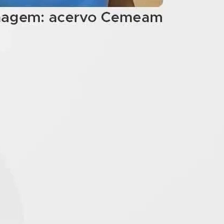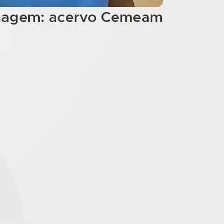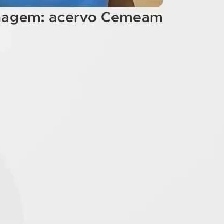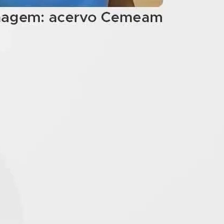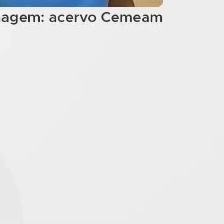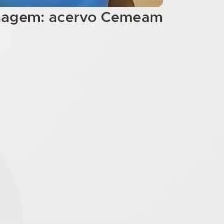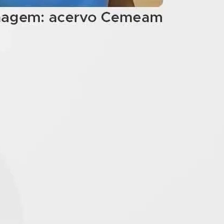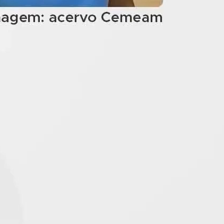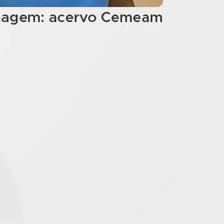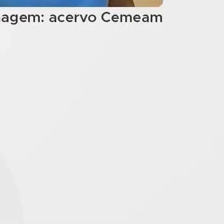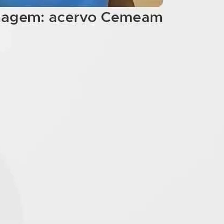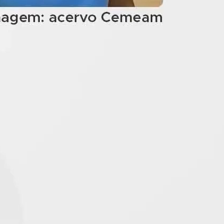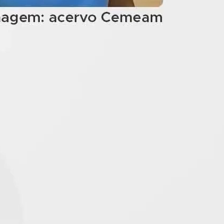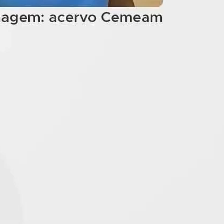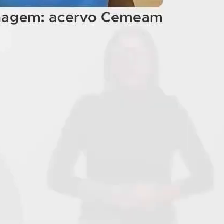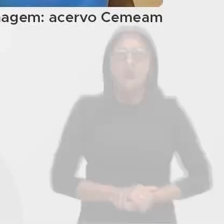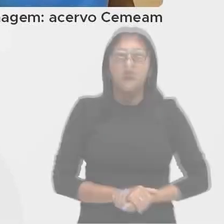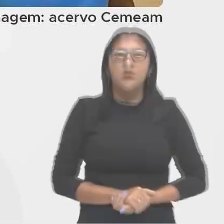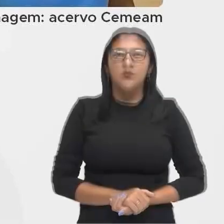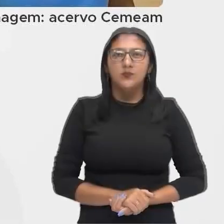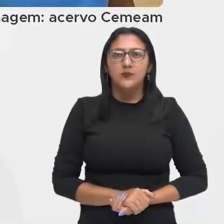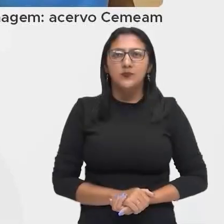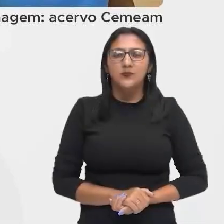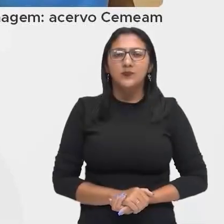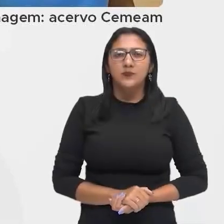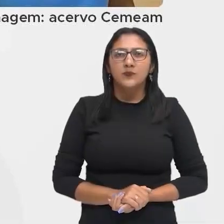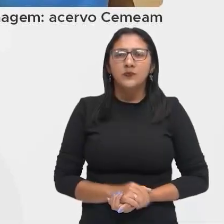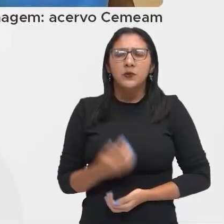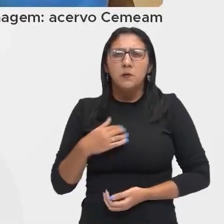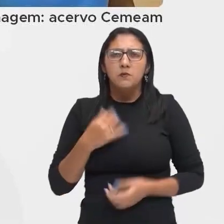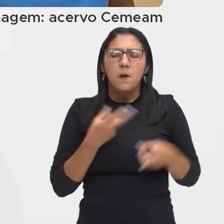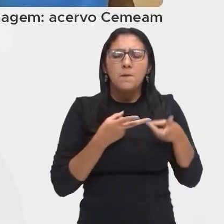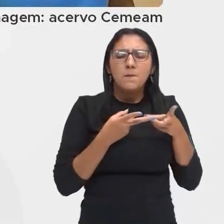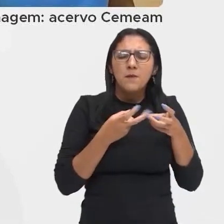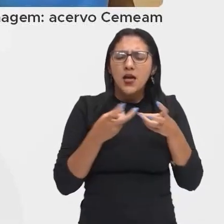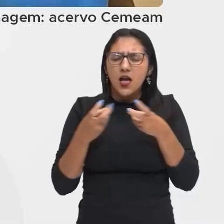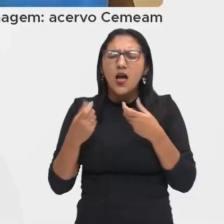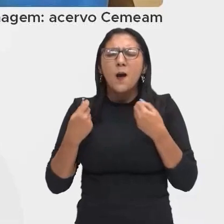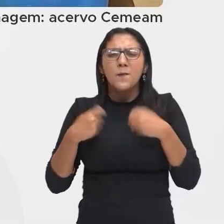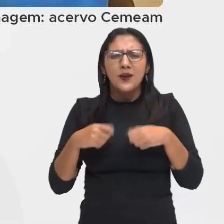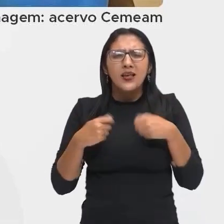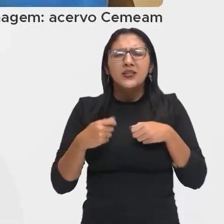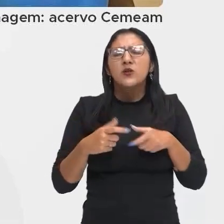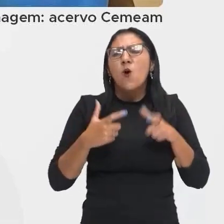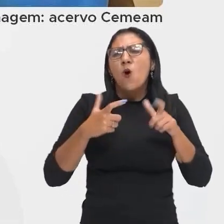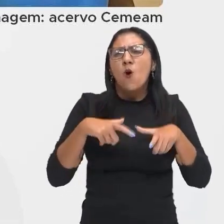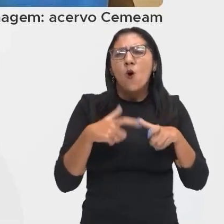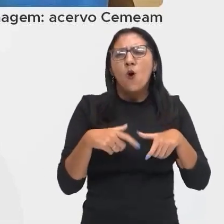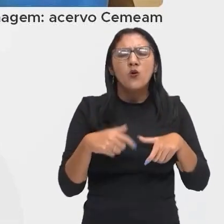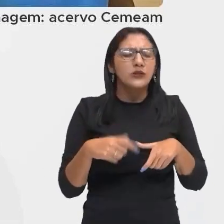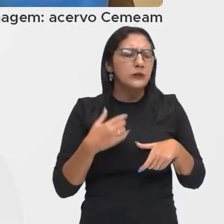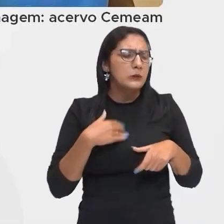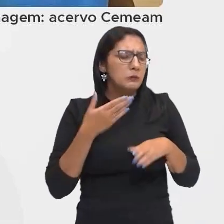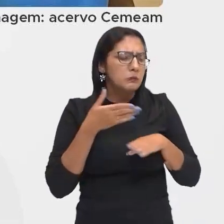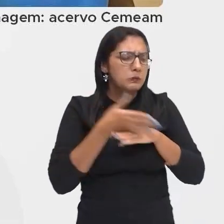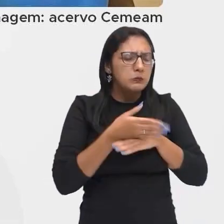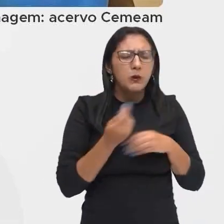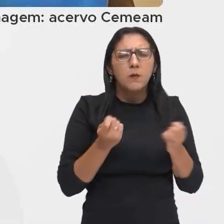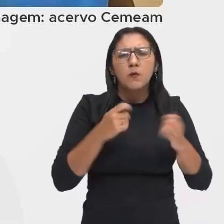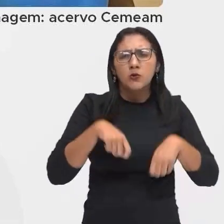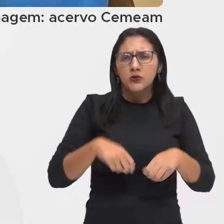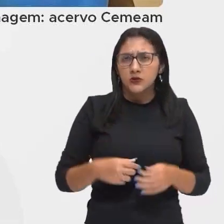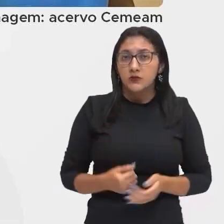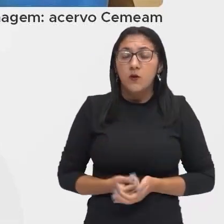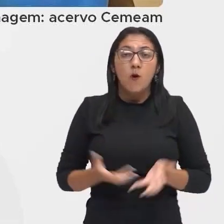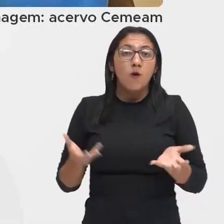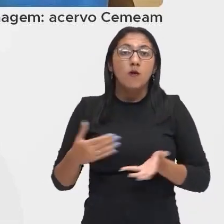preciso ir percebendo aonde eu me encaixo para que eu possa construir um projeto de vida. E eu estou trazendo